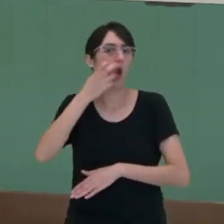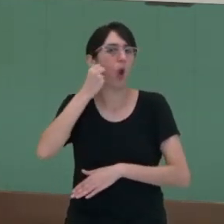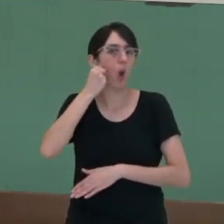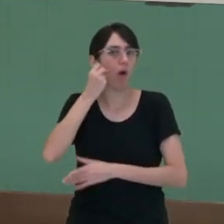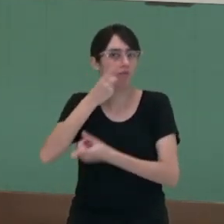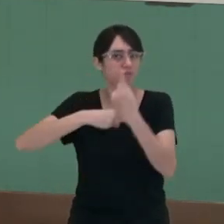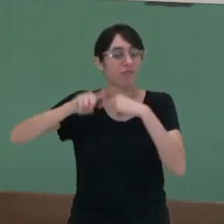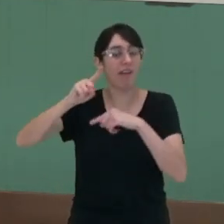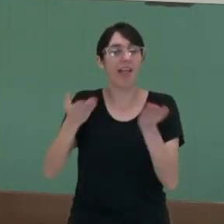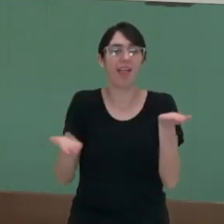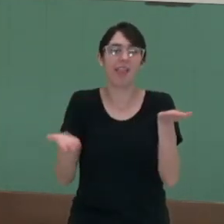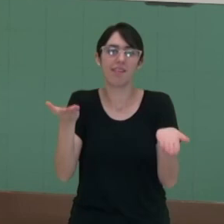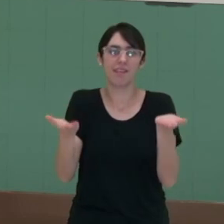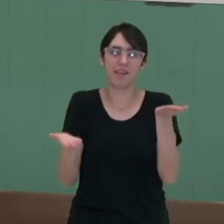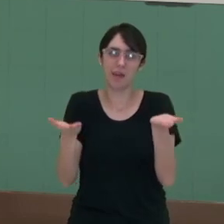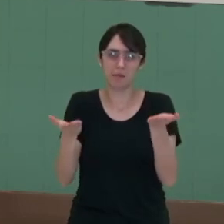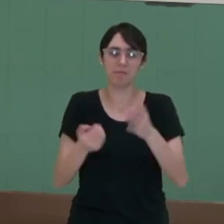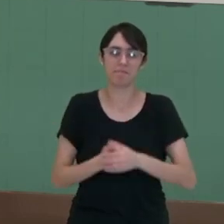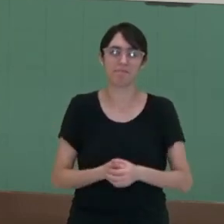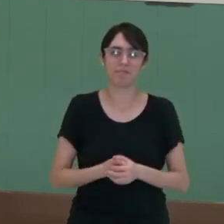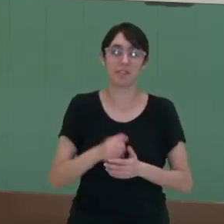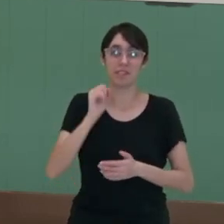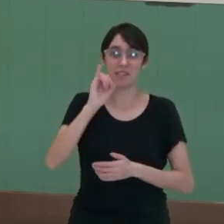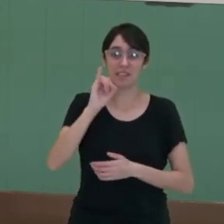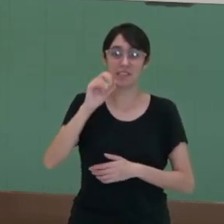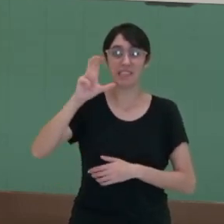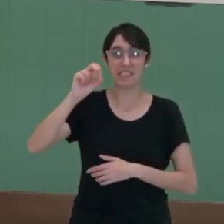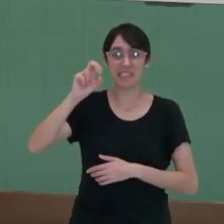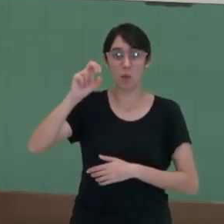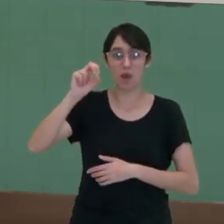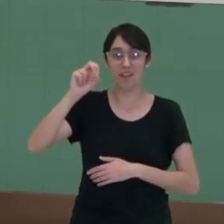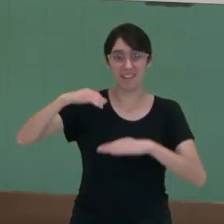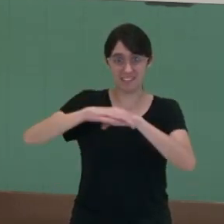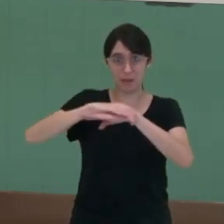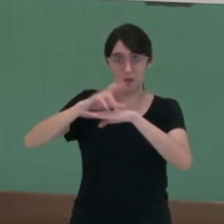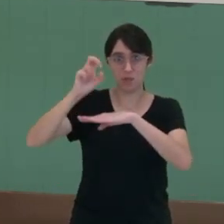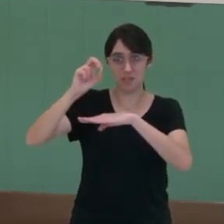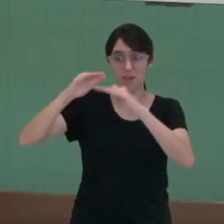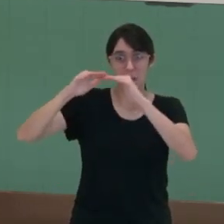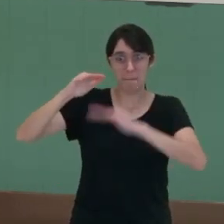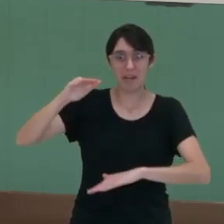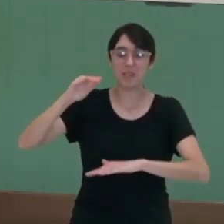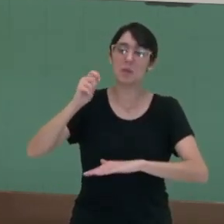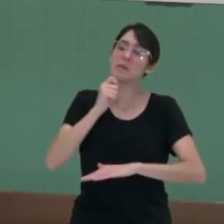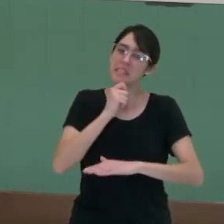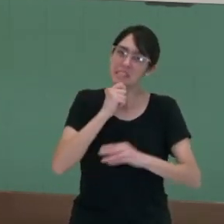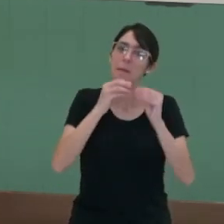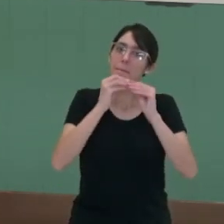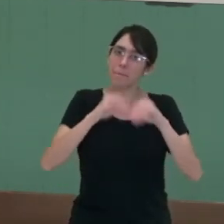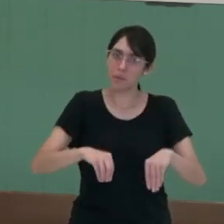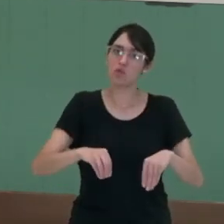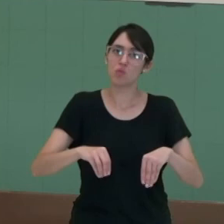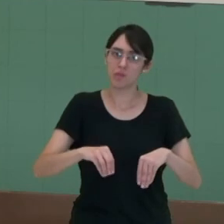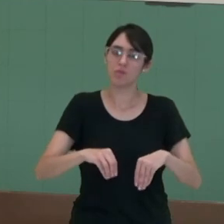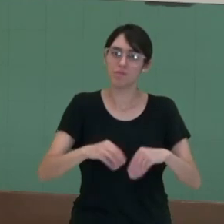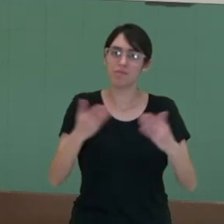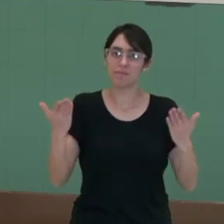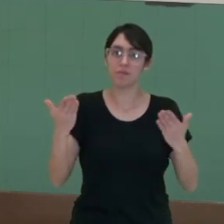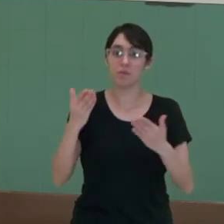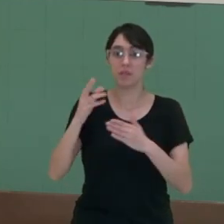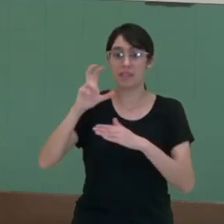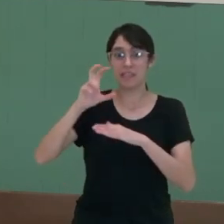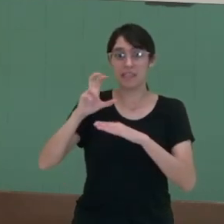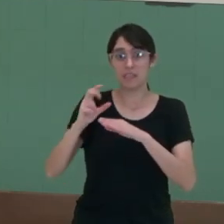ponto de equilíbrio, né? Antes dos 50 tênis, ele ainda está tendo prejuízo. Então, o ponto onde vai ser